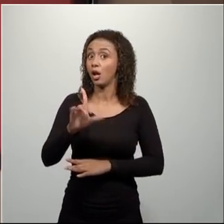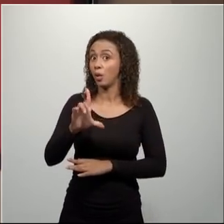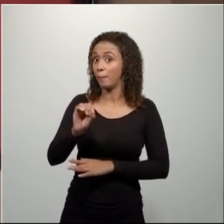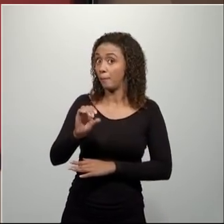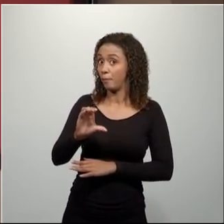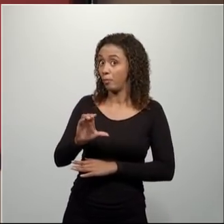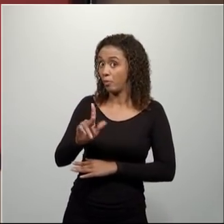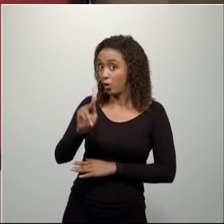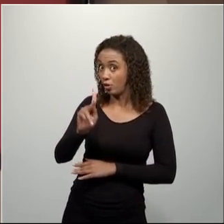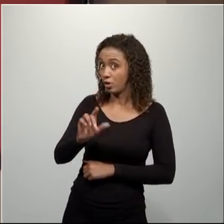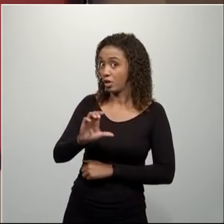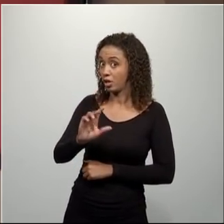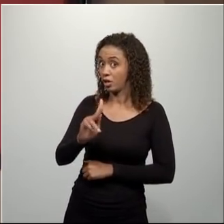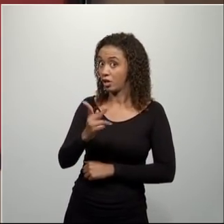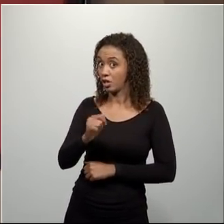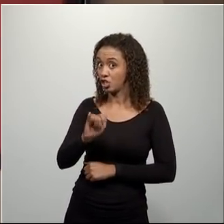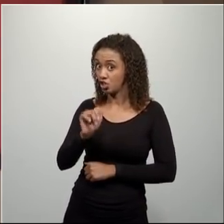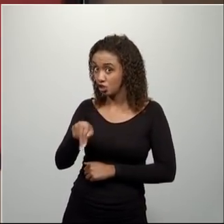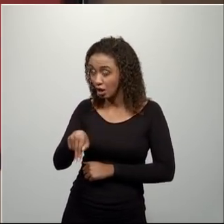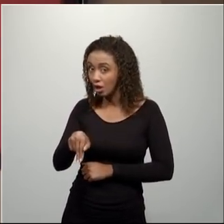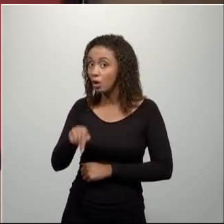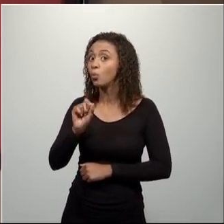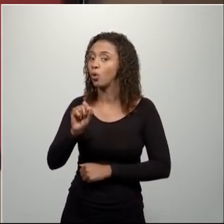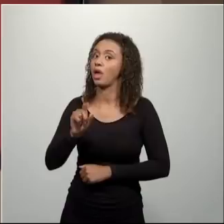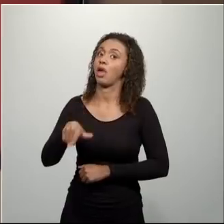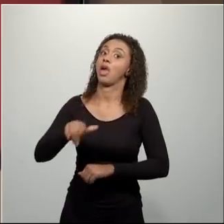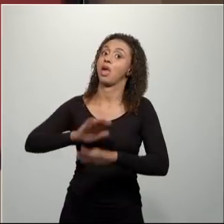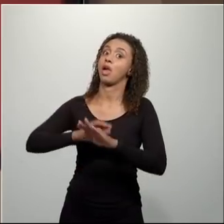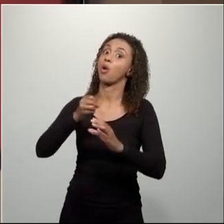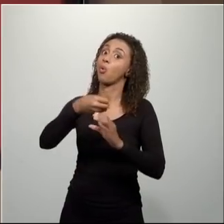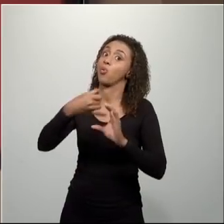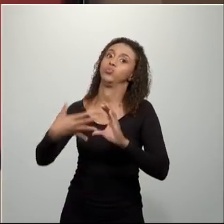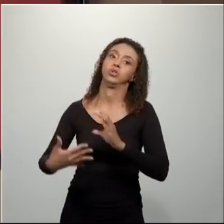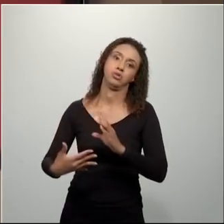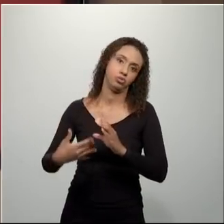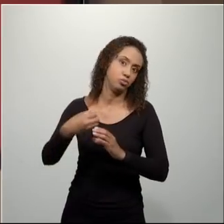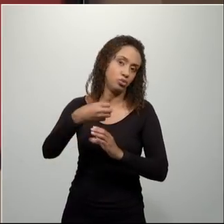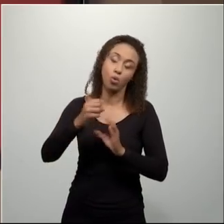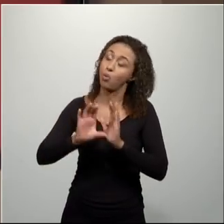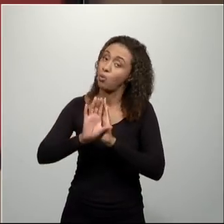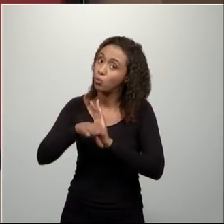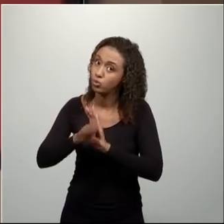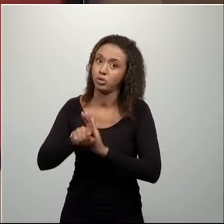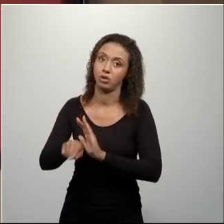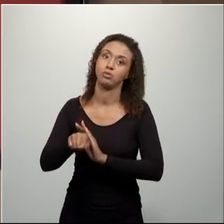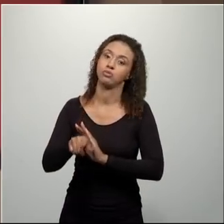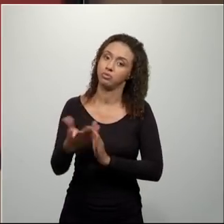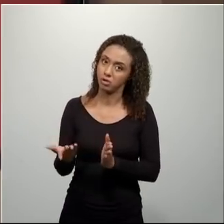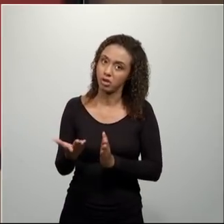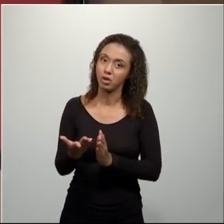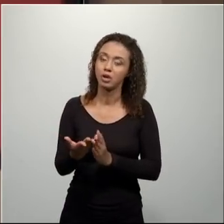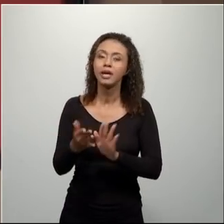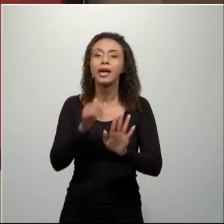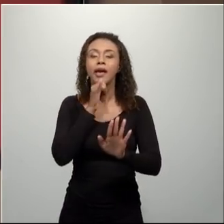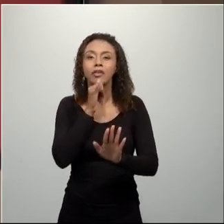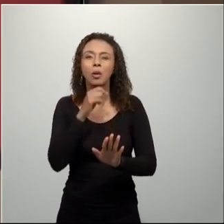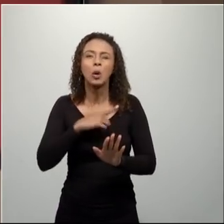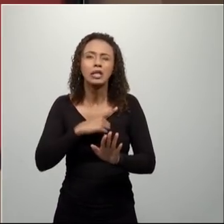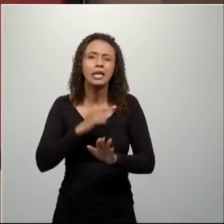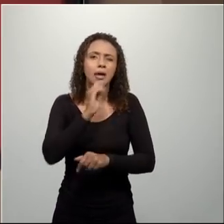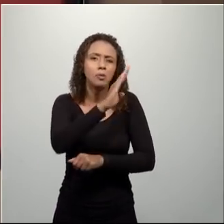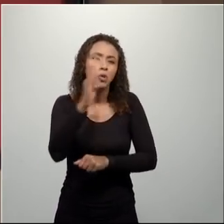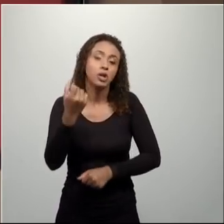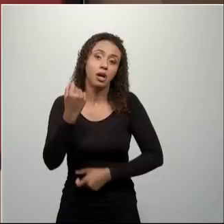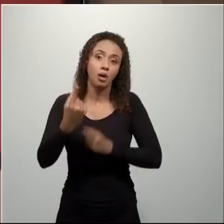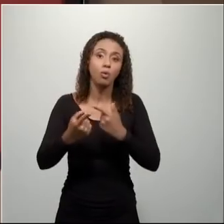até a plataforma do ggit ruby por exemplo que é usada bastante para depósito de código livre tem algumas